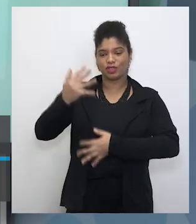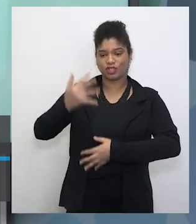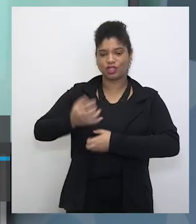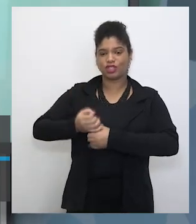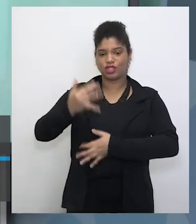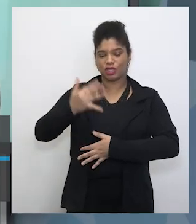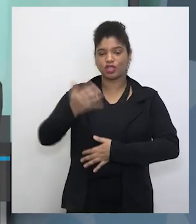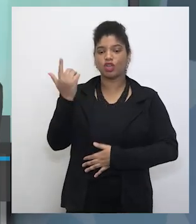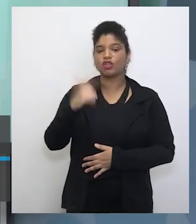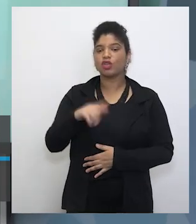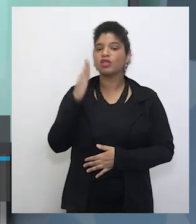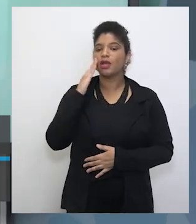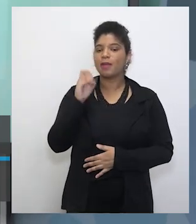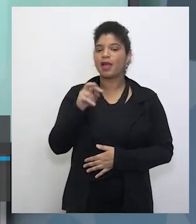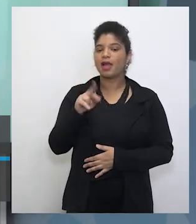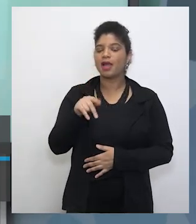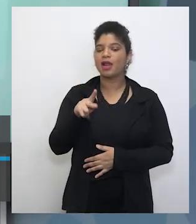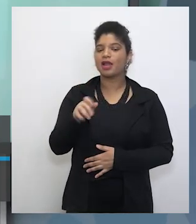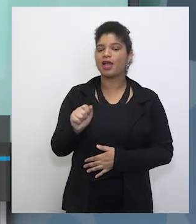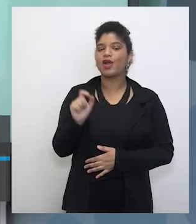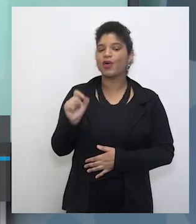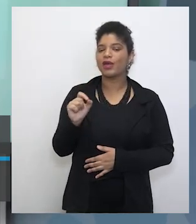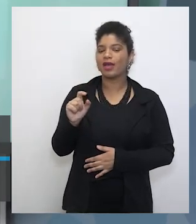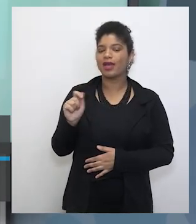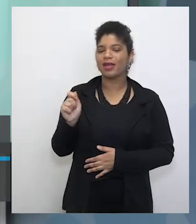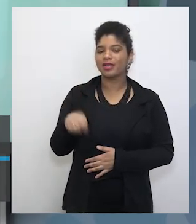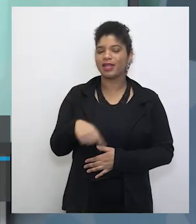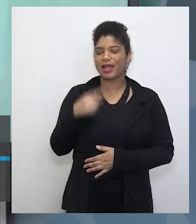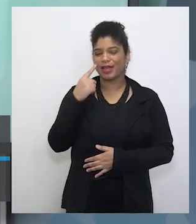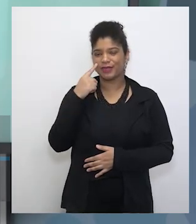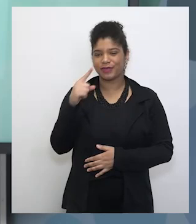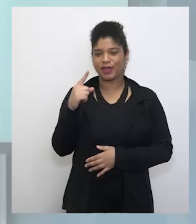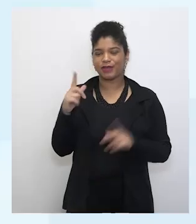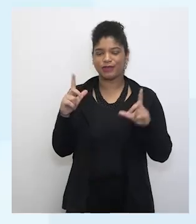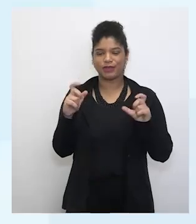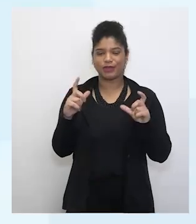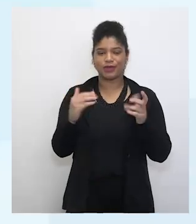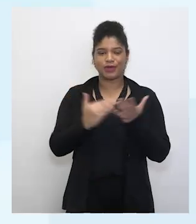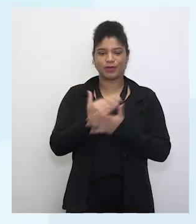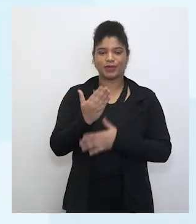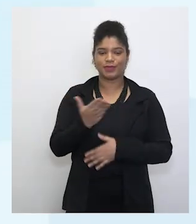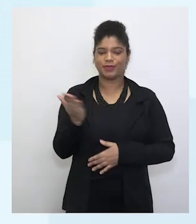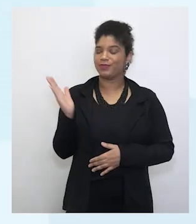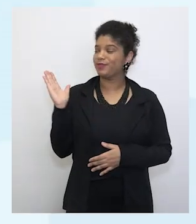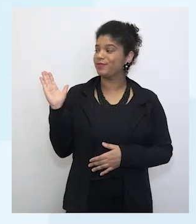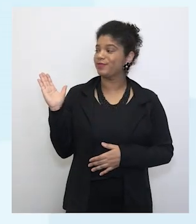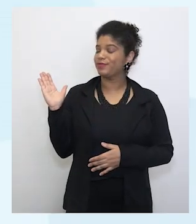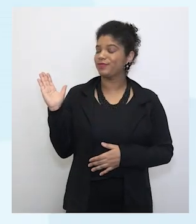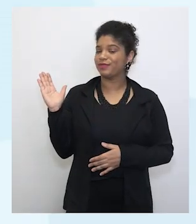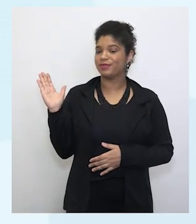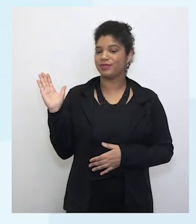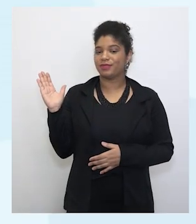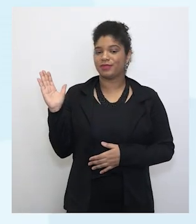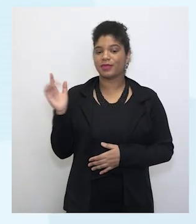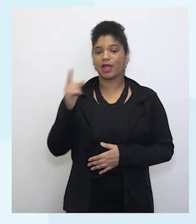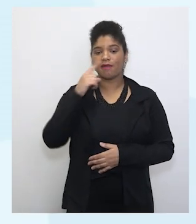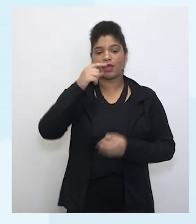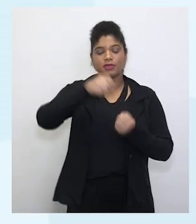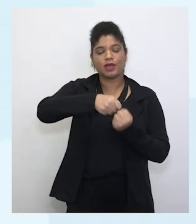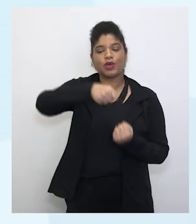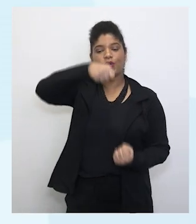vai saber o que a Erika consegue coletar ali. Vamos começar com uma imagem na tela para vocês. É um banner que